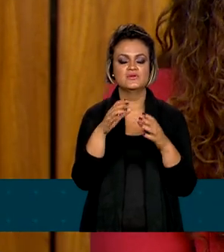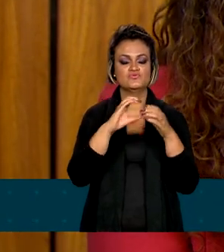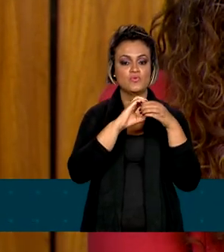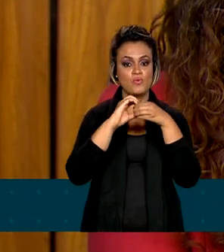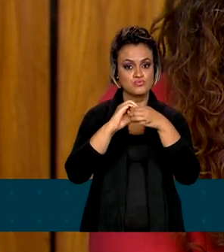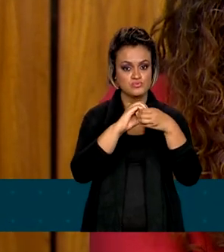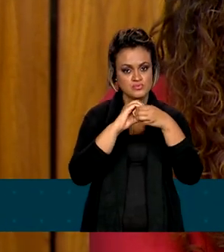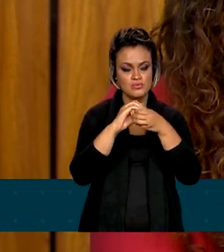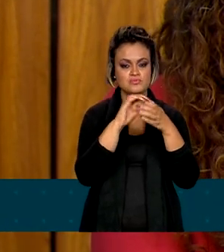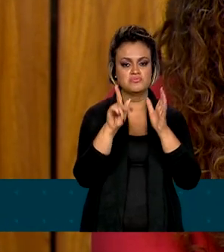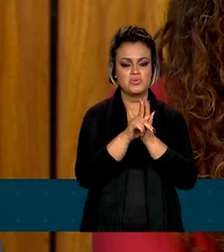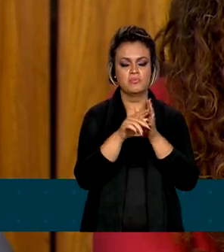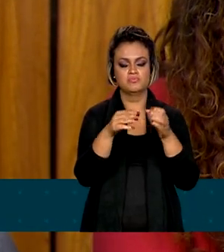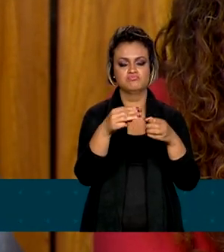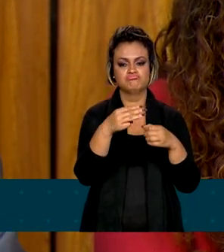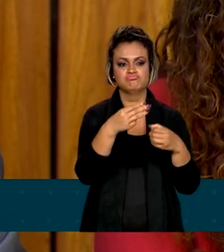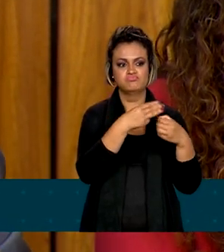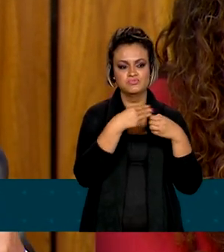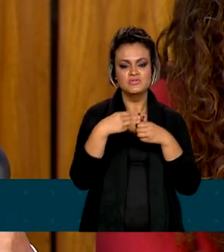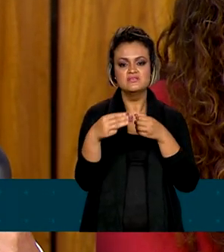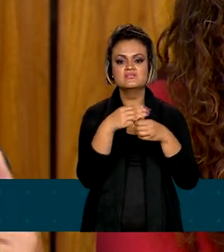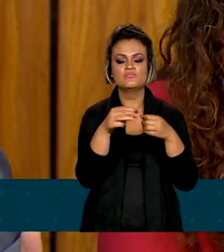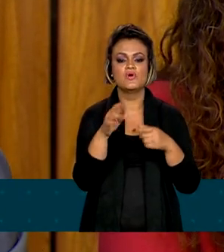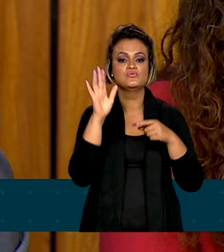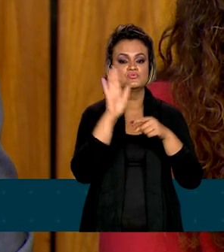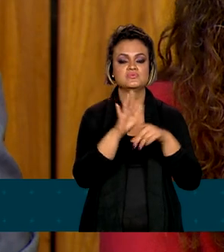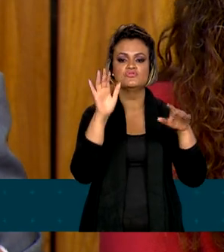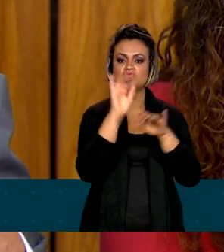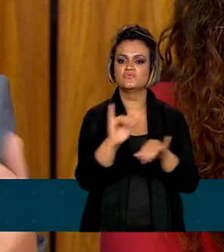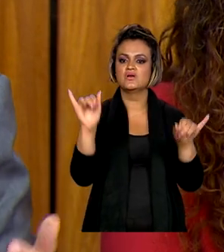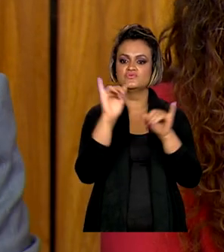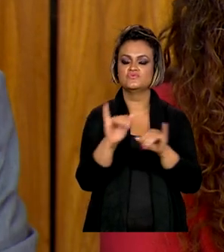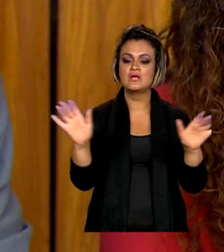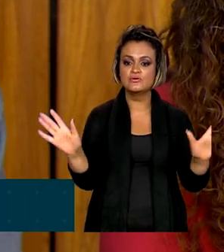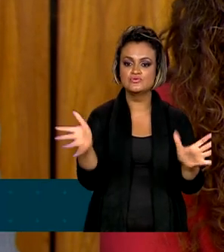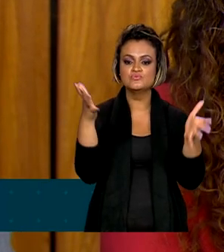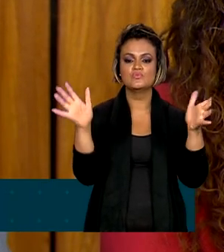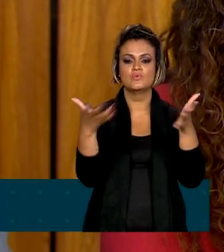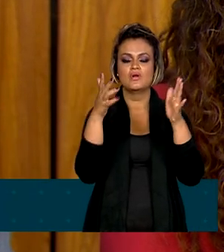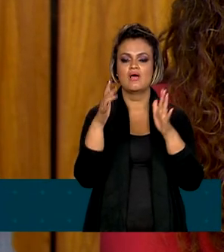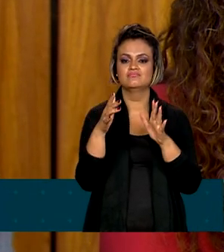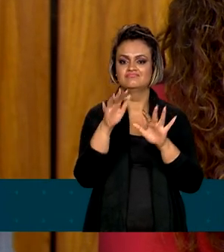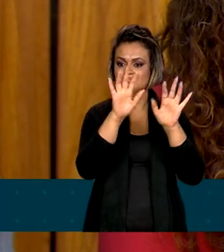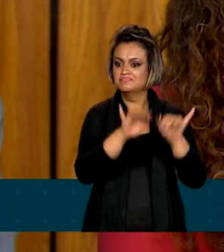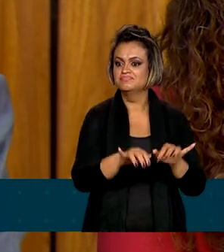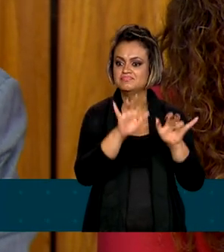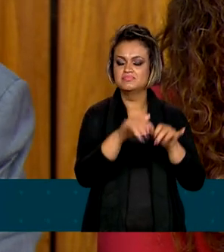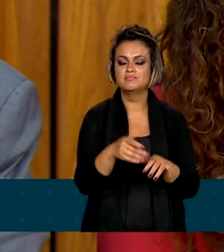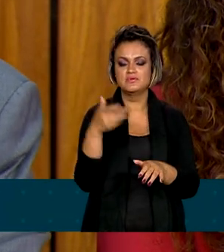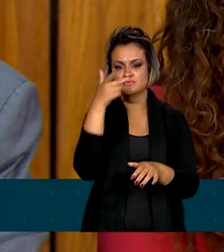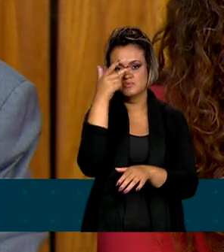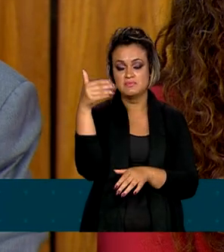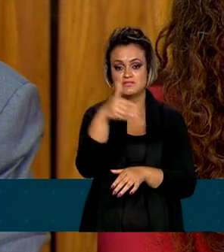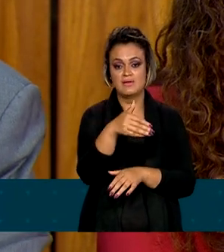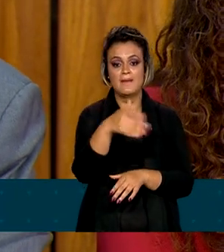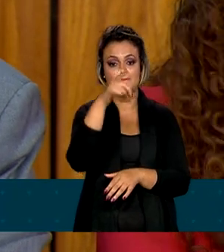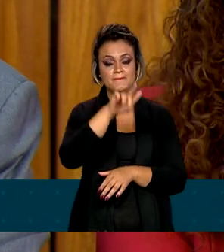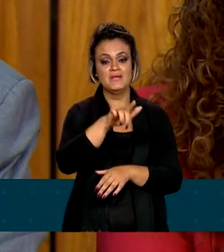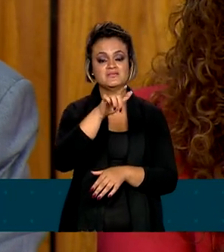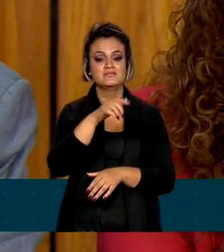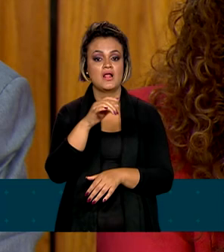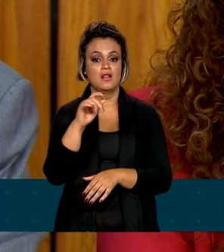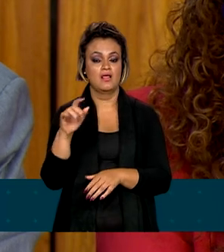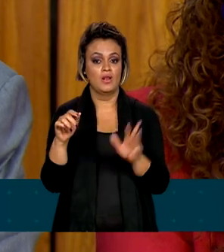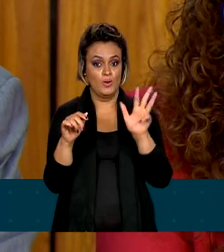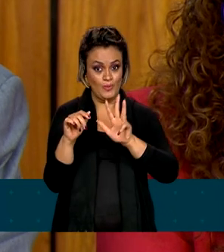consórcios municipais, ajudassem a divulgar, a estimular o preenchimento. E a boa notícia é que o